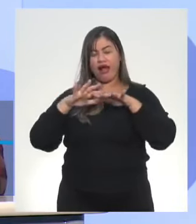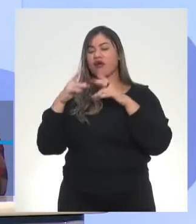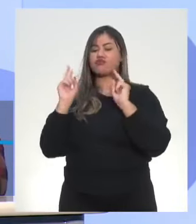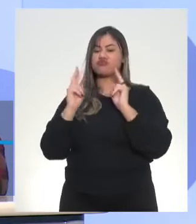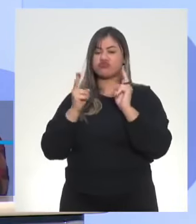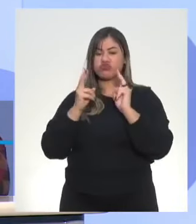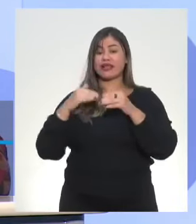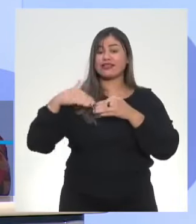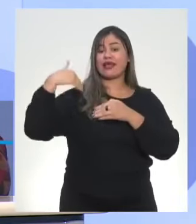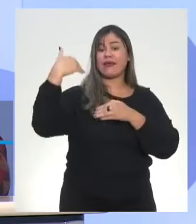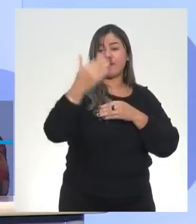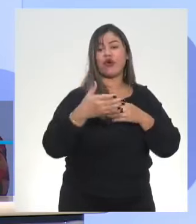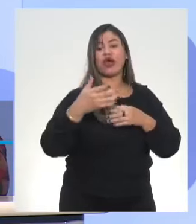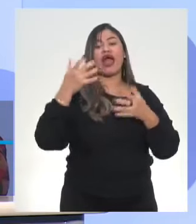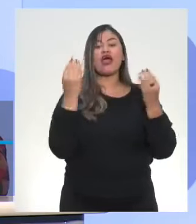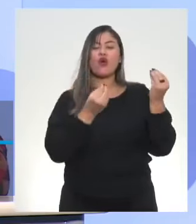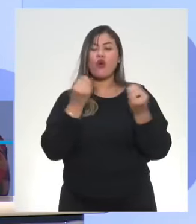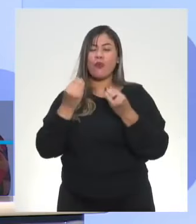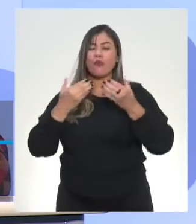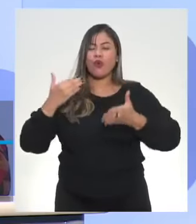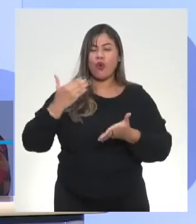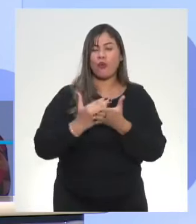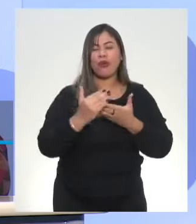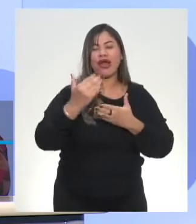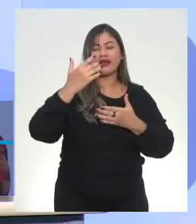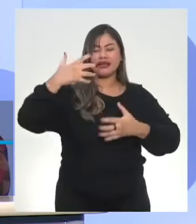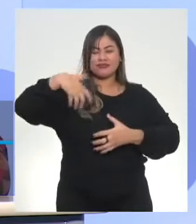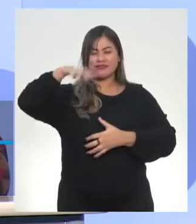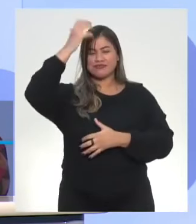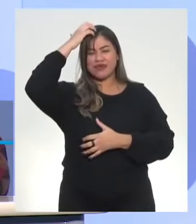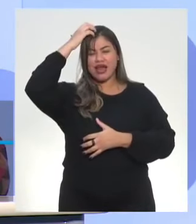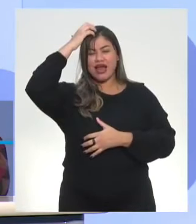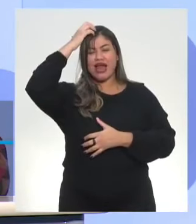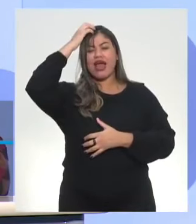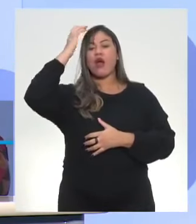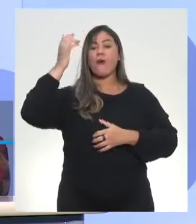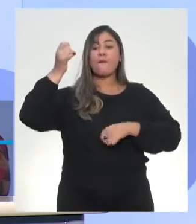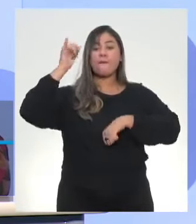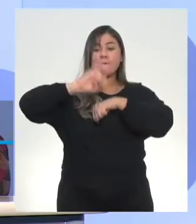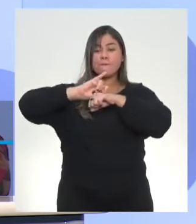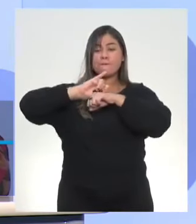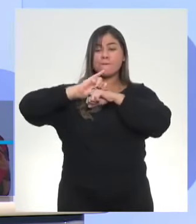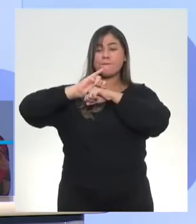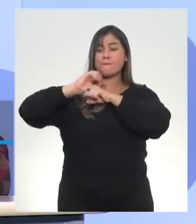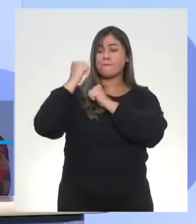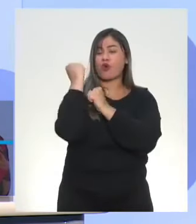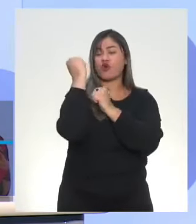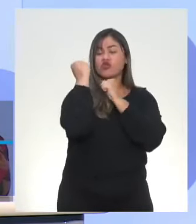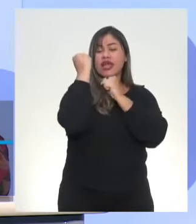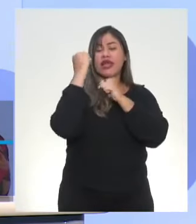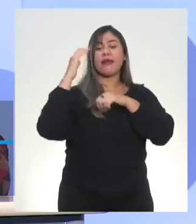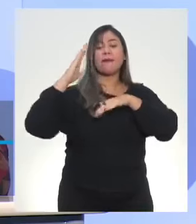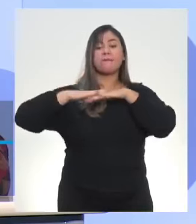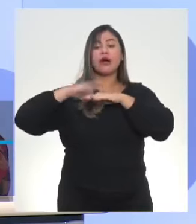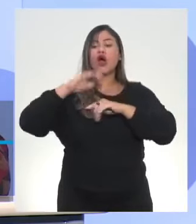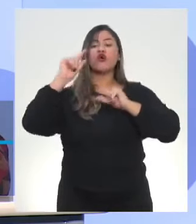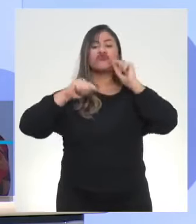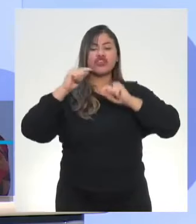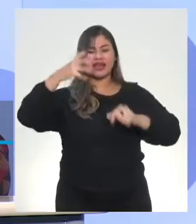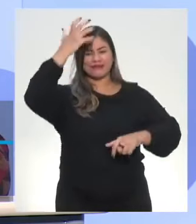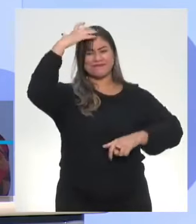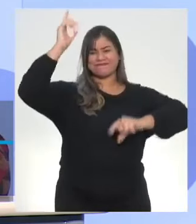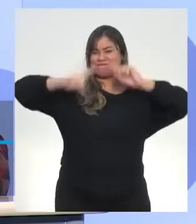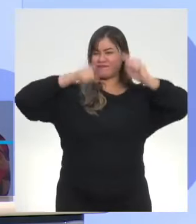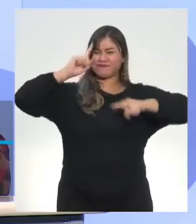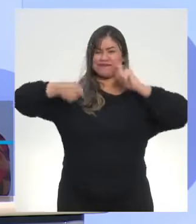formação das monarquias, da centralização do poder na figura do rei. E o que a gente consegue perceber aí, claro,